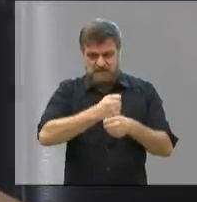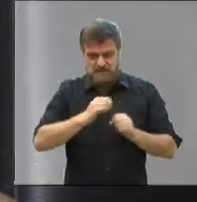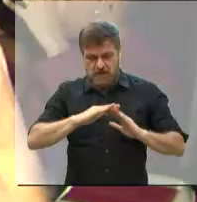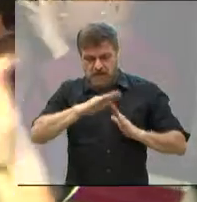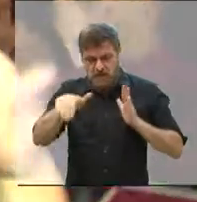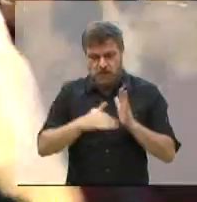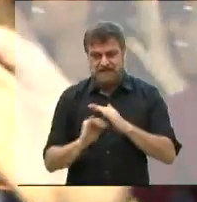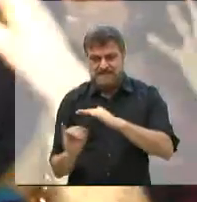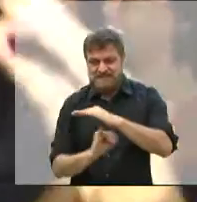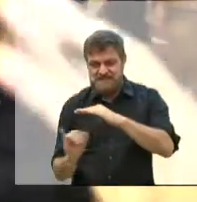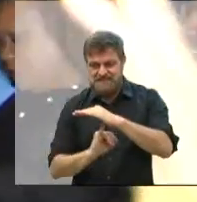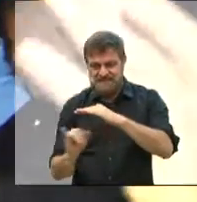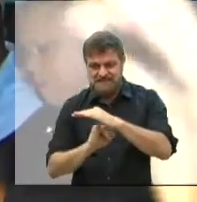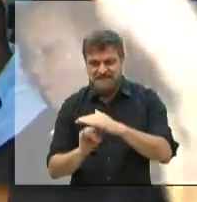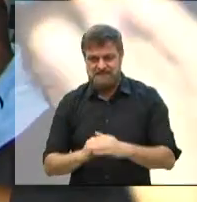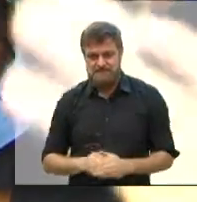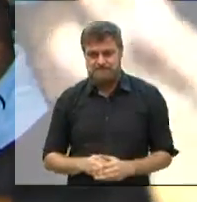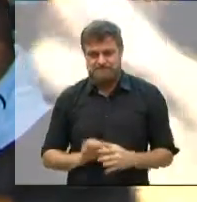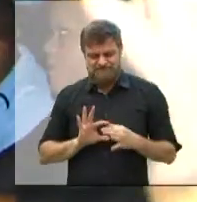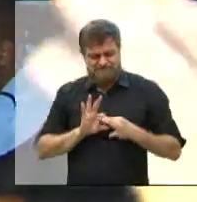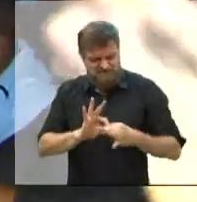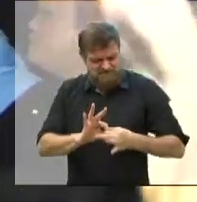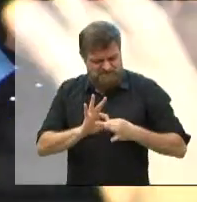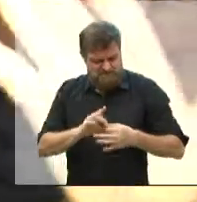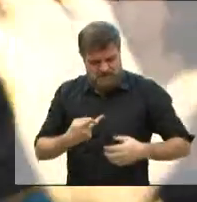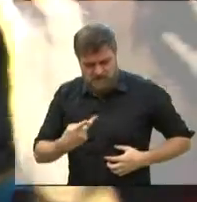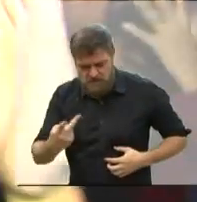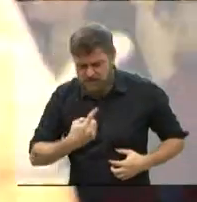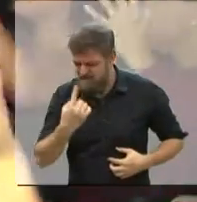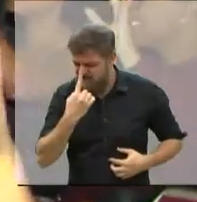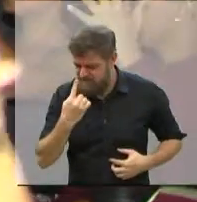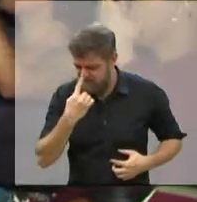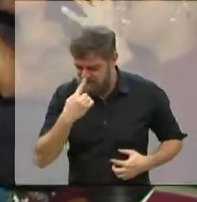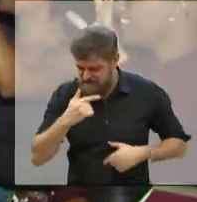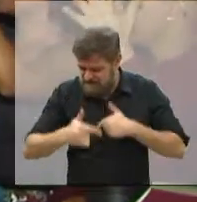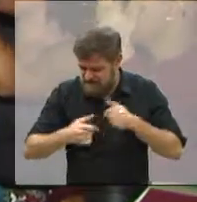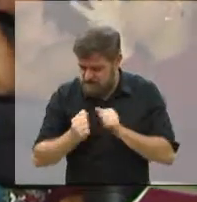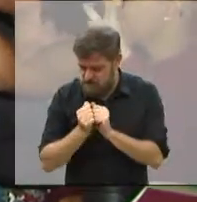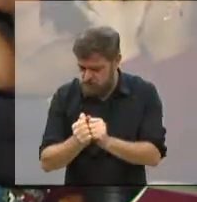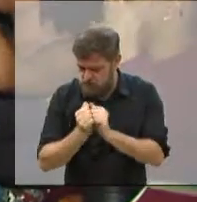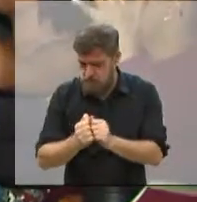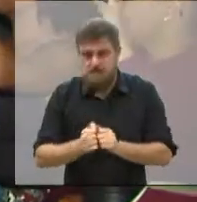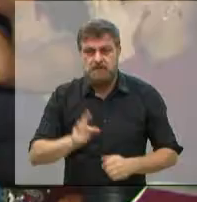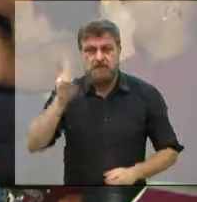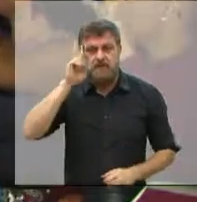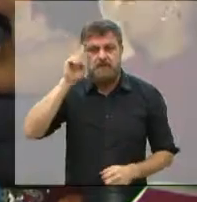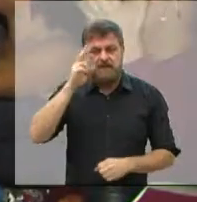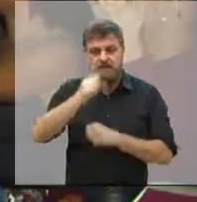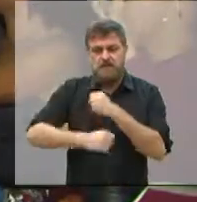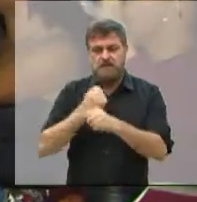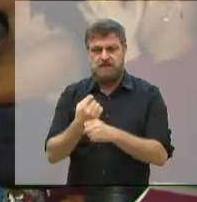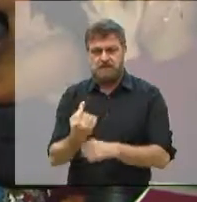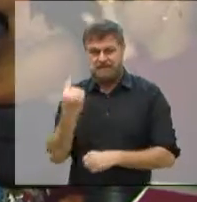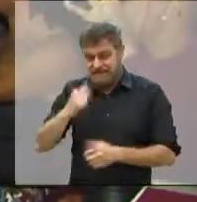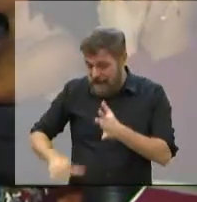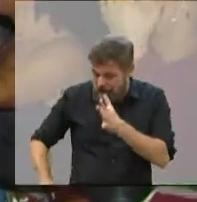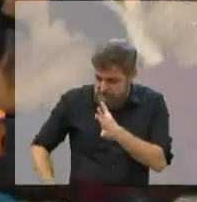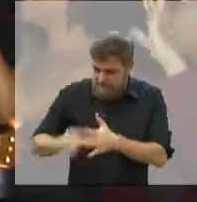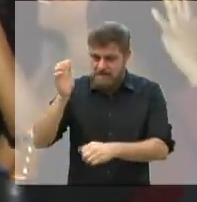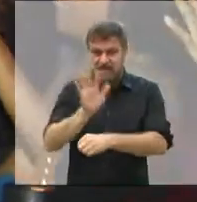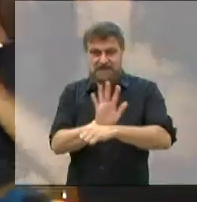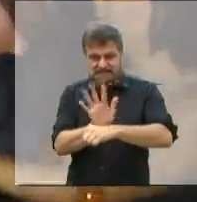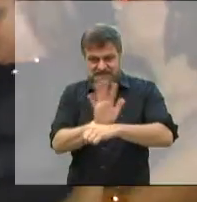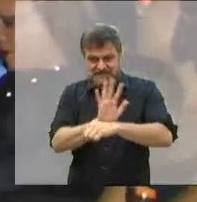entidades, eles se envolvem junto comigo. Eu me lembro que no ano passado nós fizemos a nossa primeira sessão